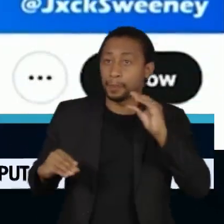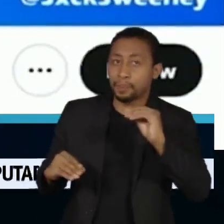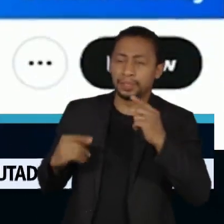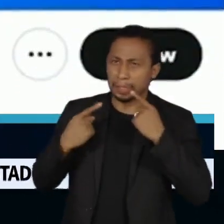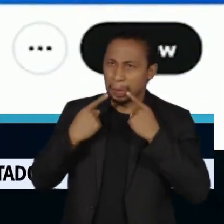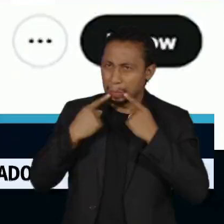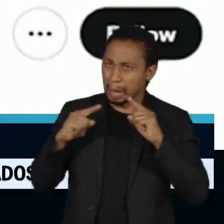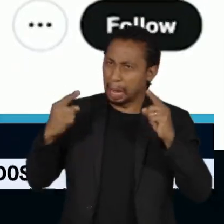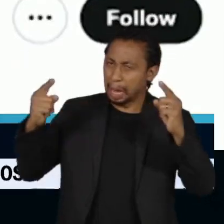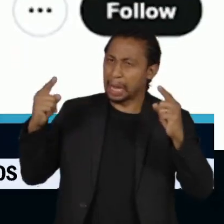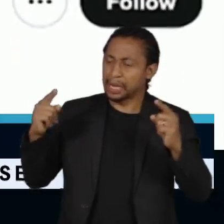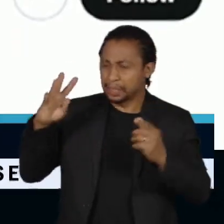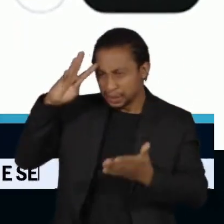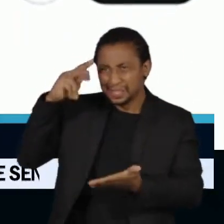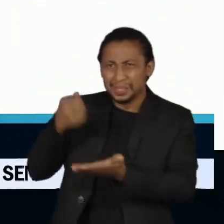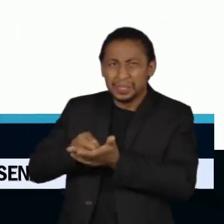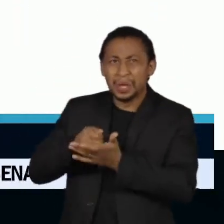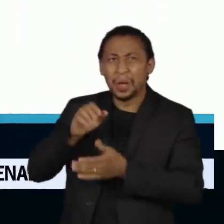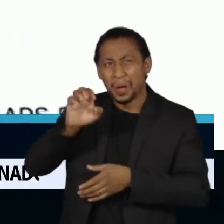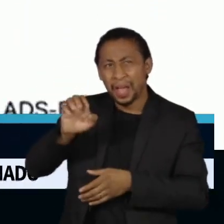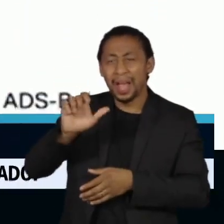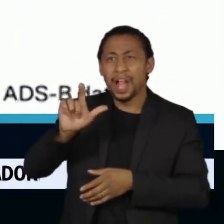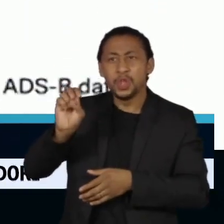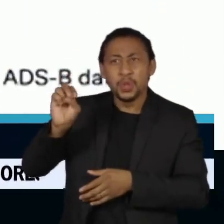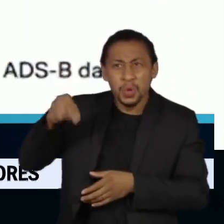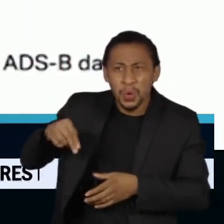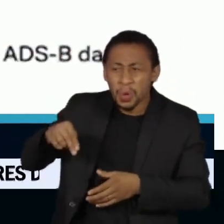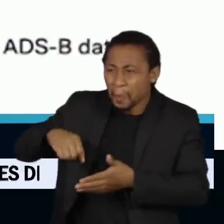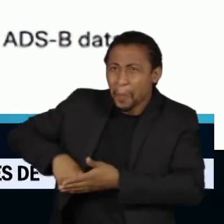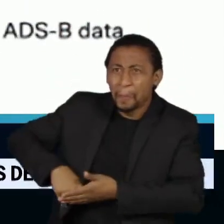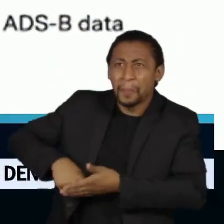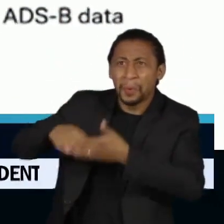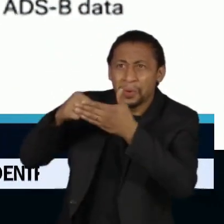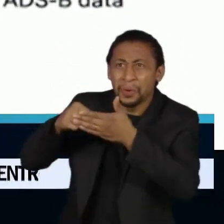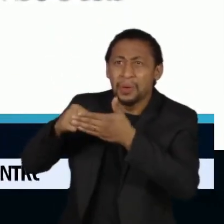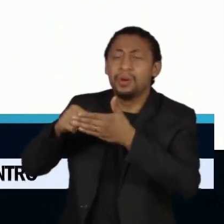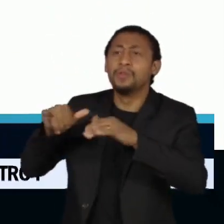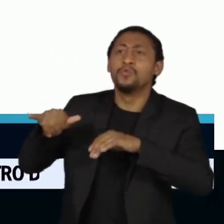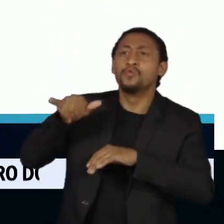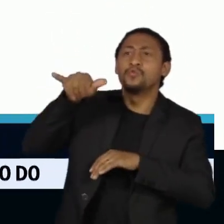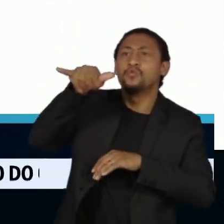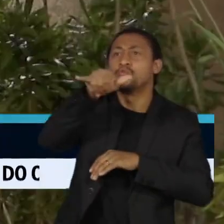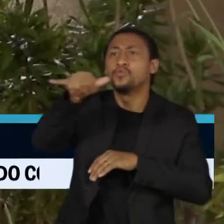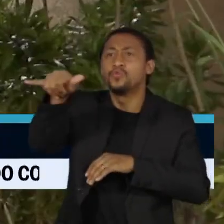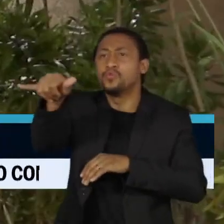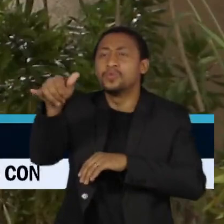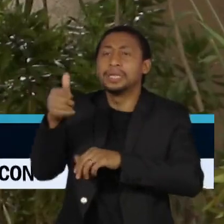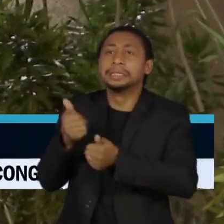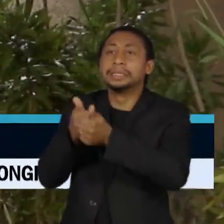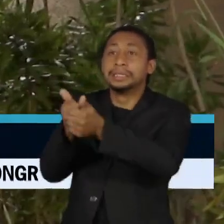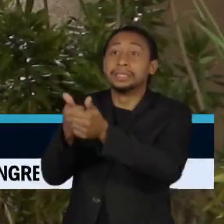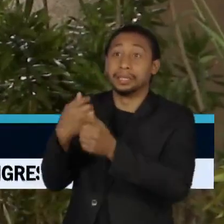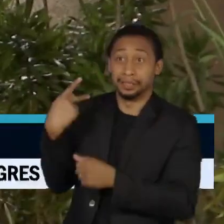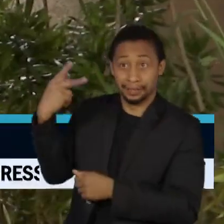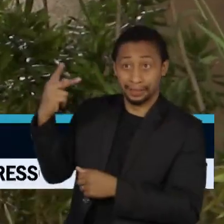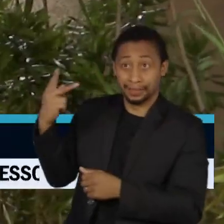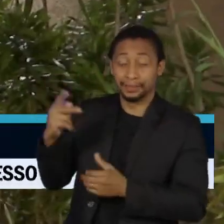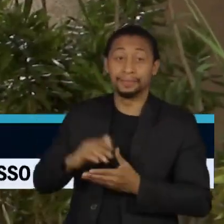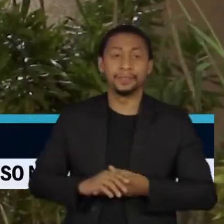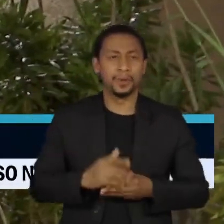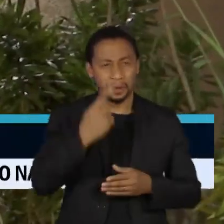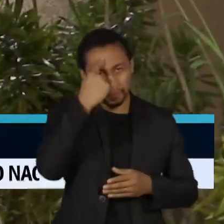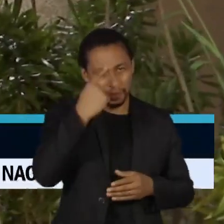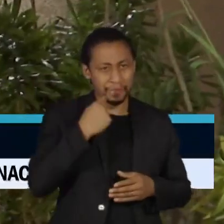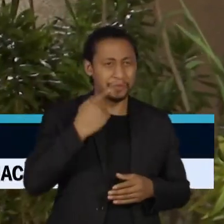criticado a decisão do empresário de derrubar uma conta que rastrear os voos do avião dele esse perfil funcionava